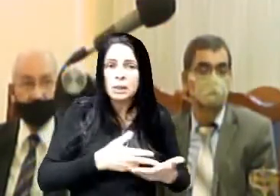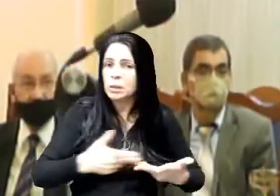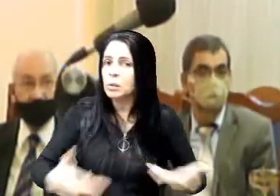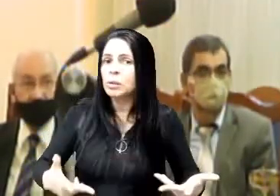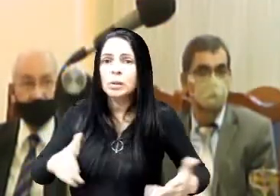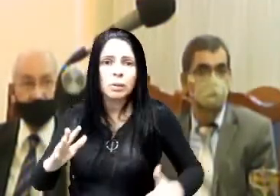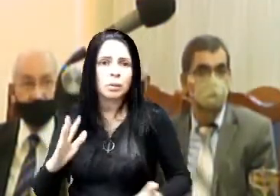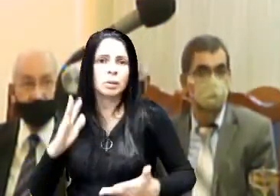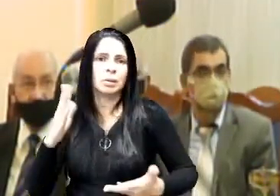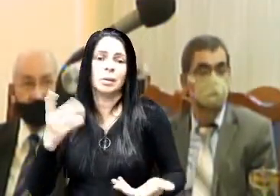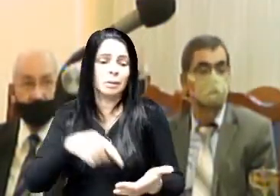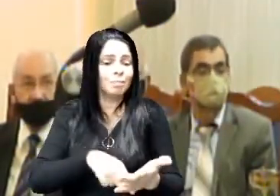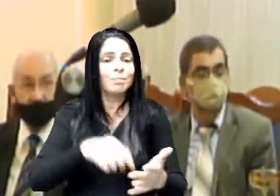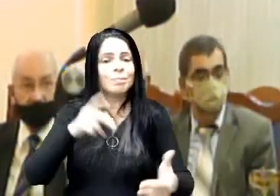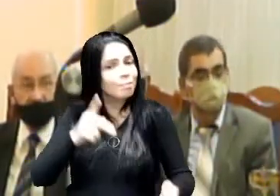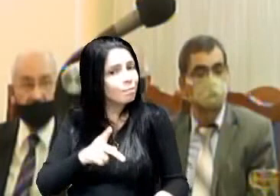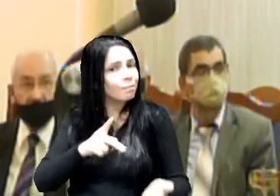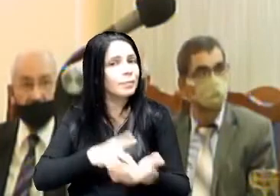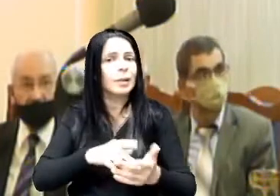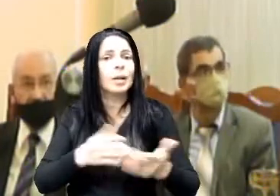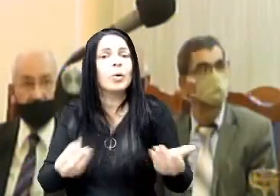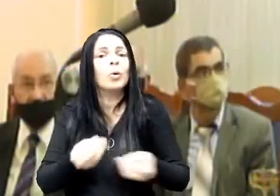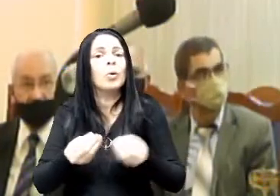acontecerem, a Bíblia não seria verdade.